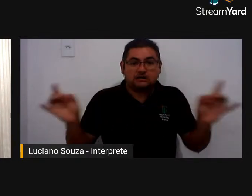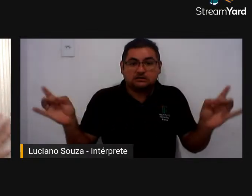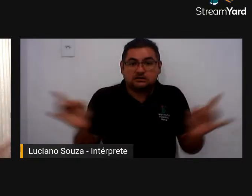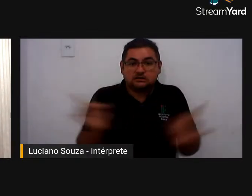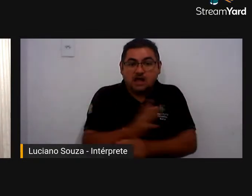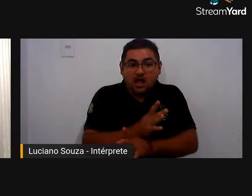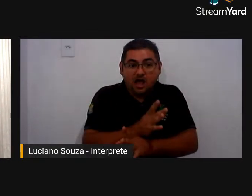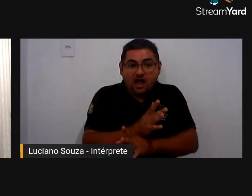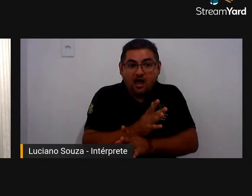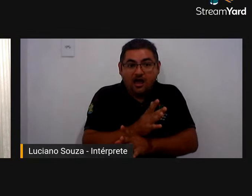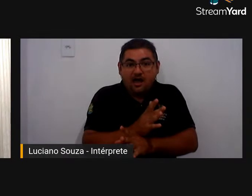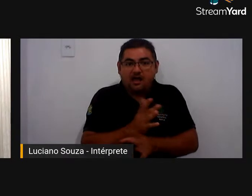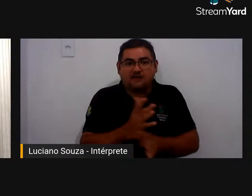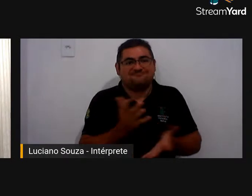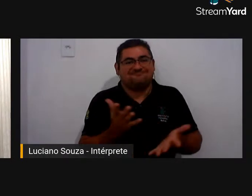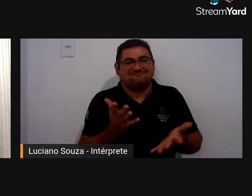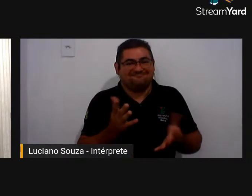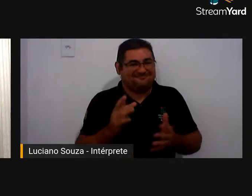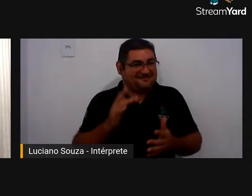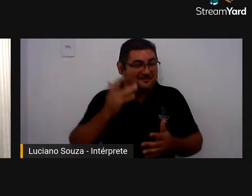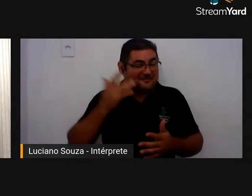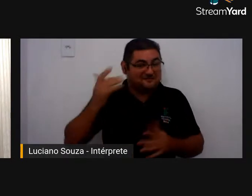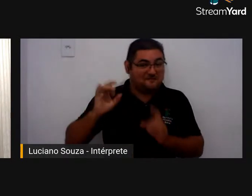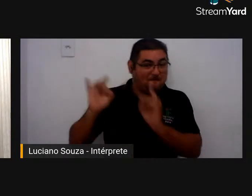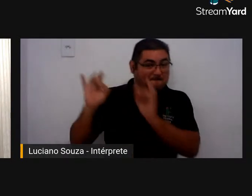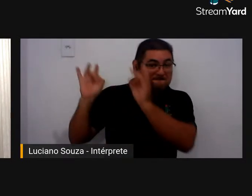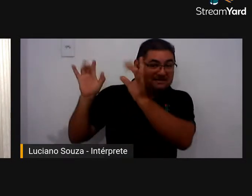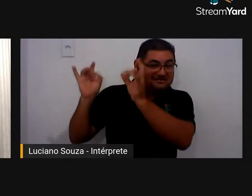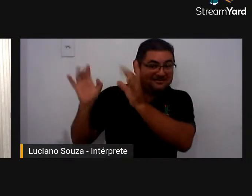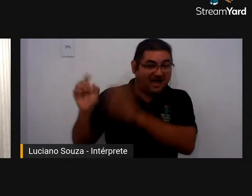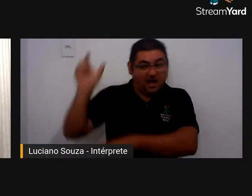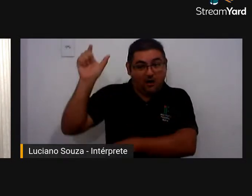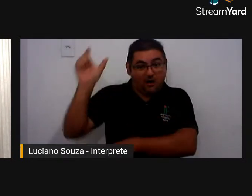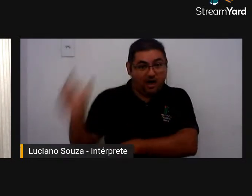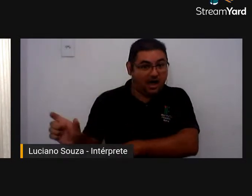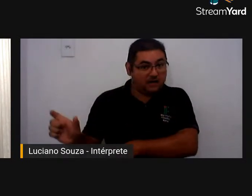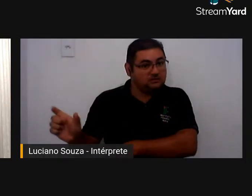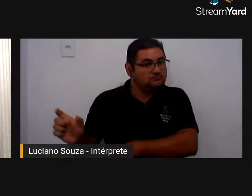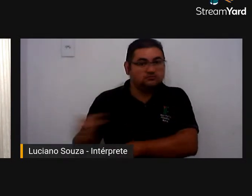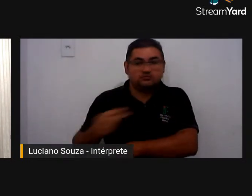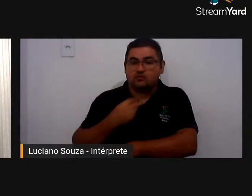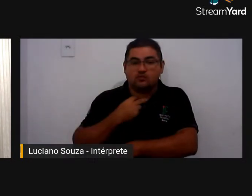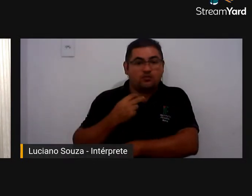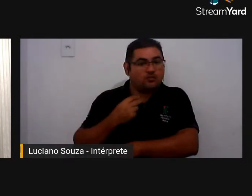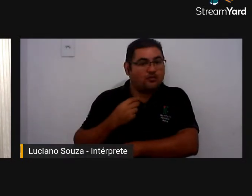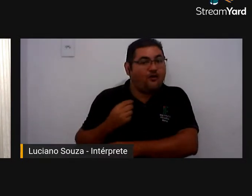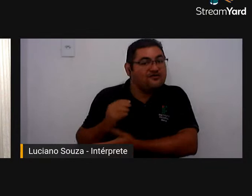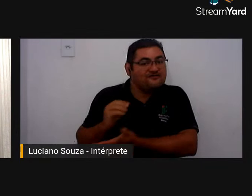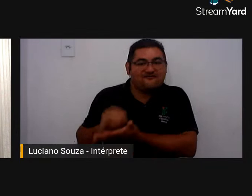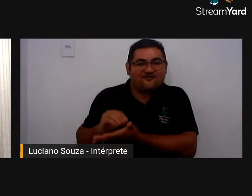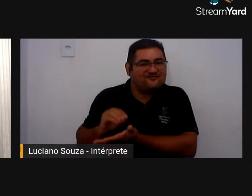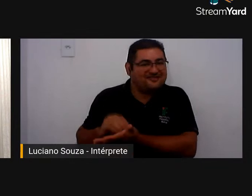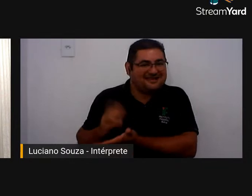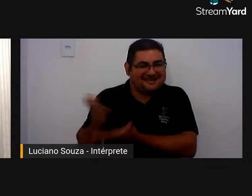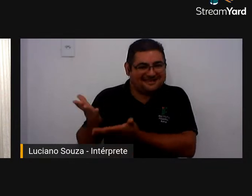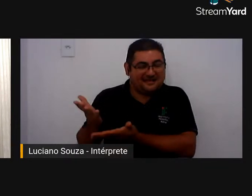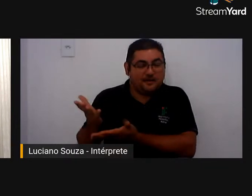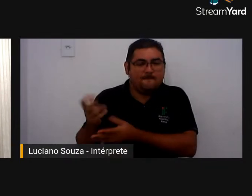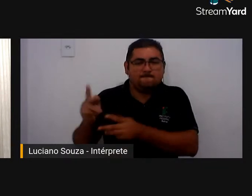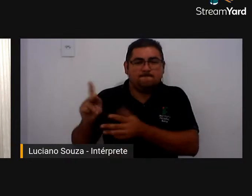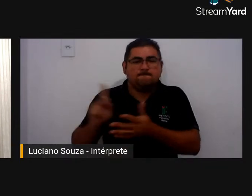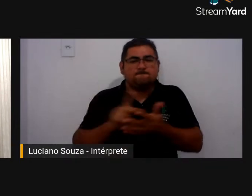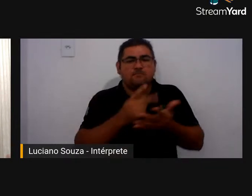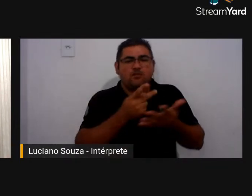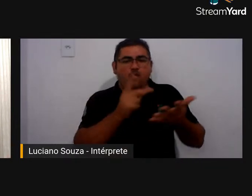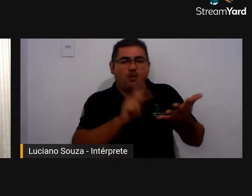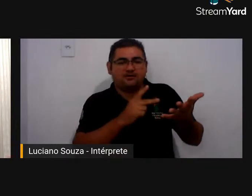nosso a gente no estado de ouro que ela não podia faltar e eu tô passando uma bola desde já para ela poesias com